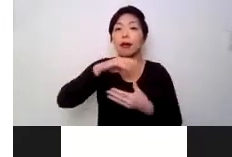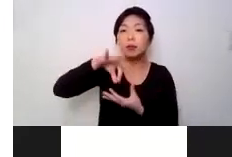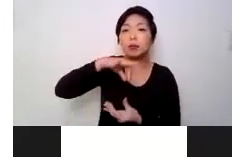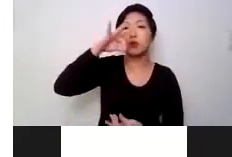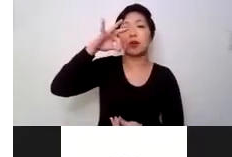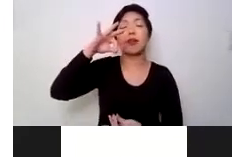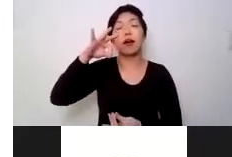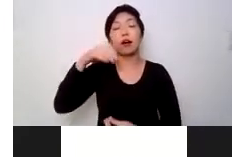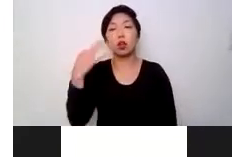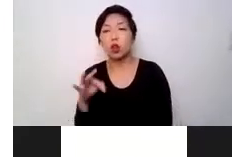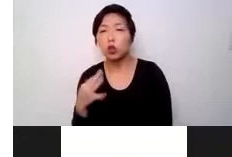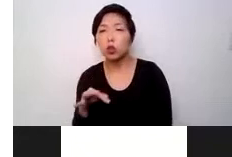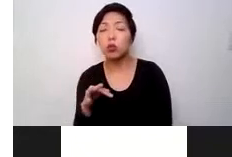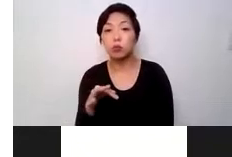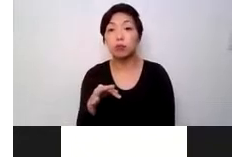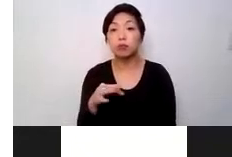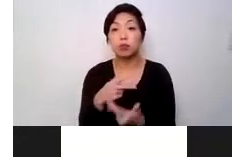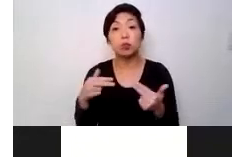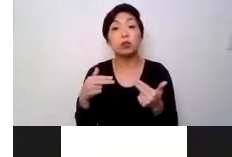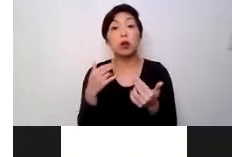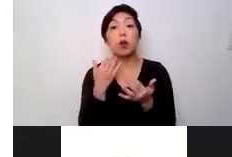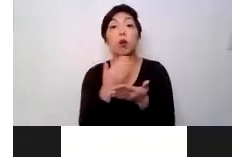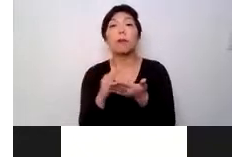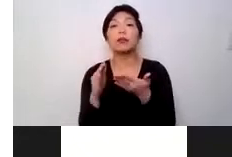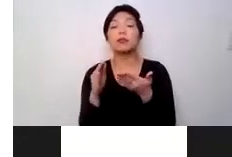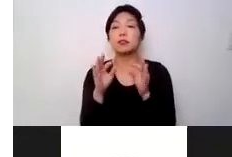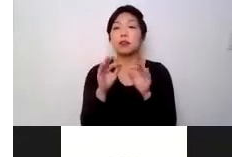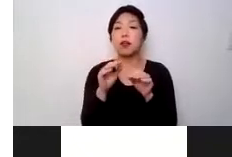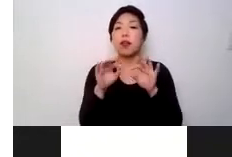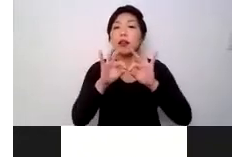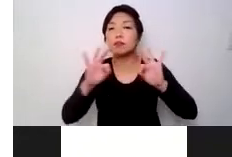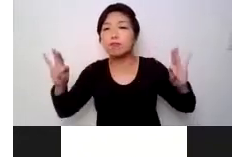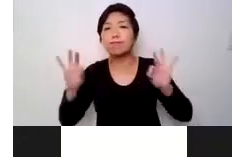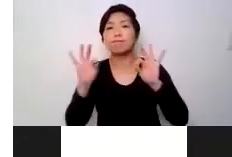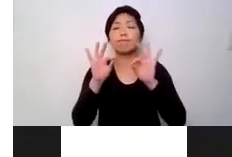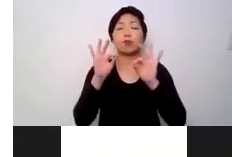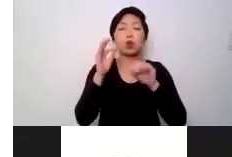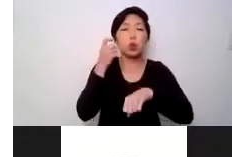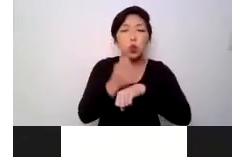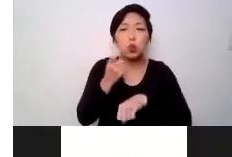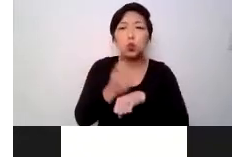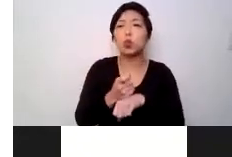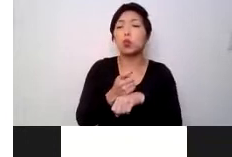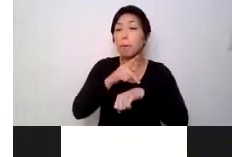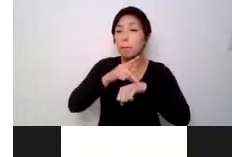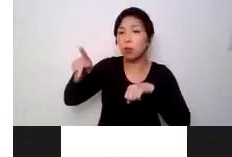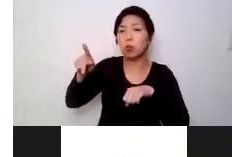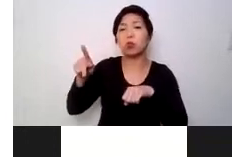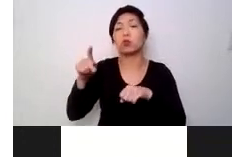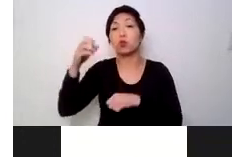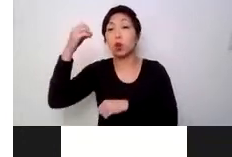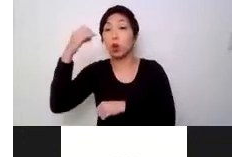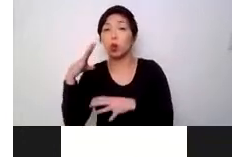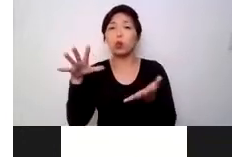desenhadas a partir de linhas retas formas puras de luzes e sombras mais maciças mas